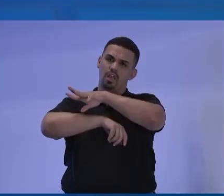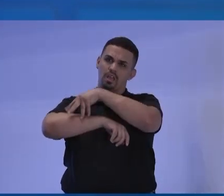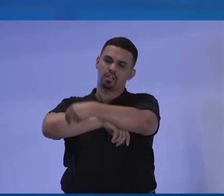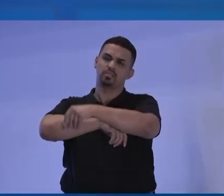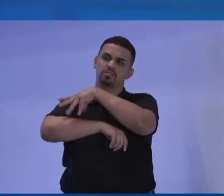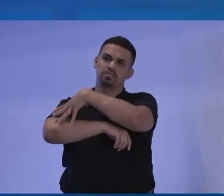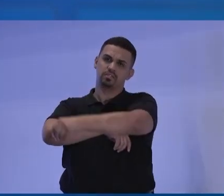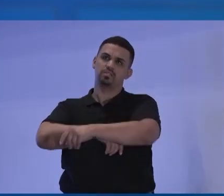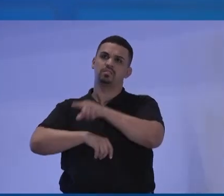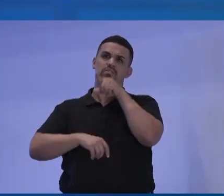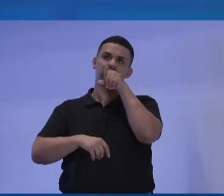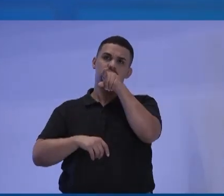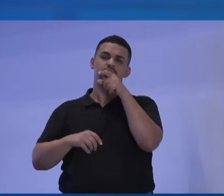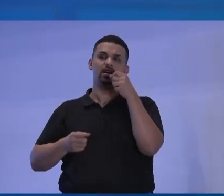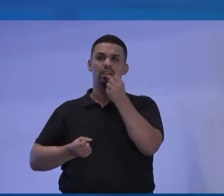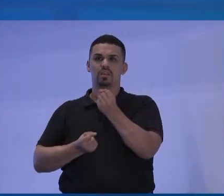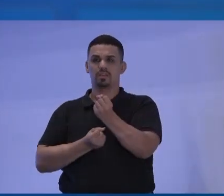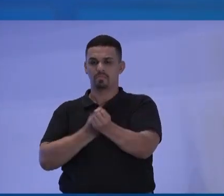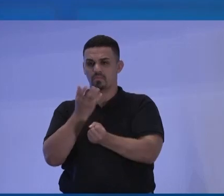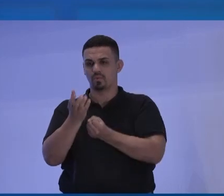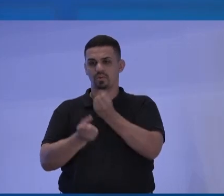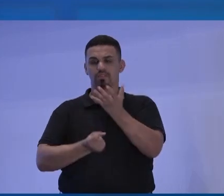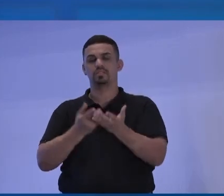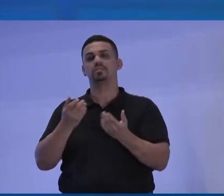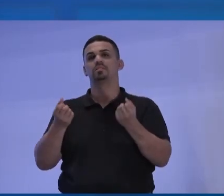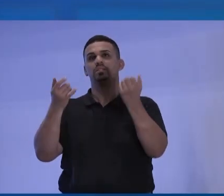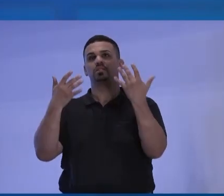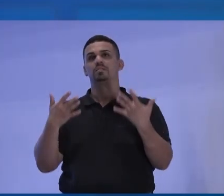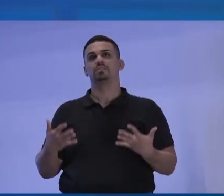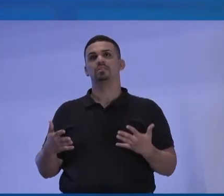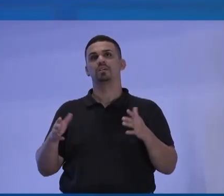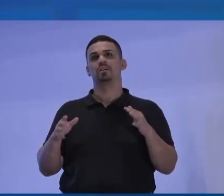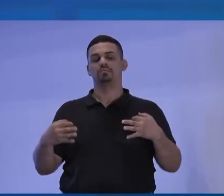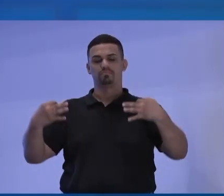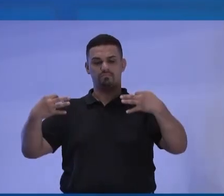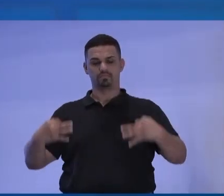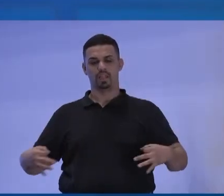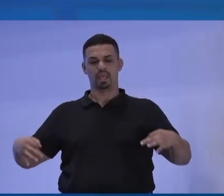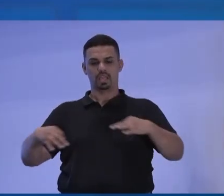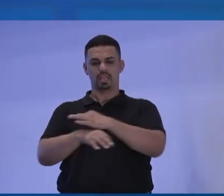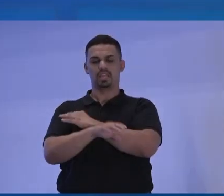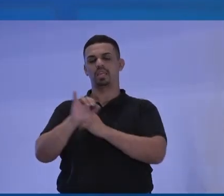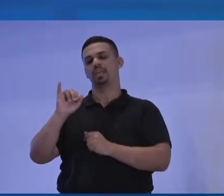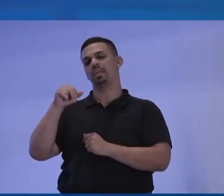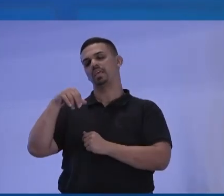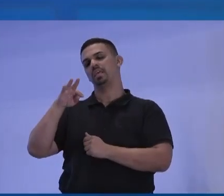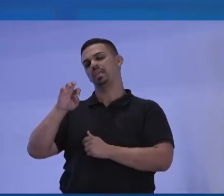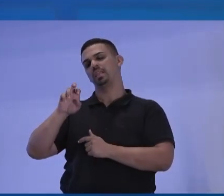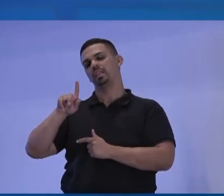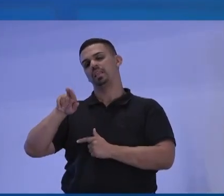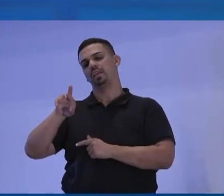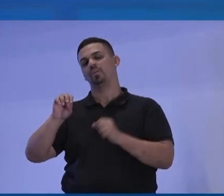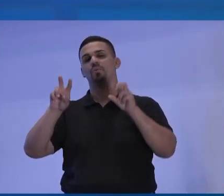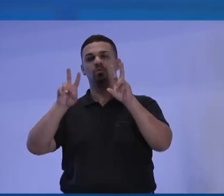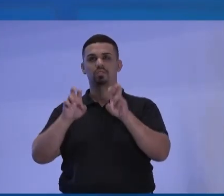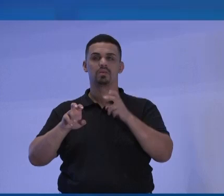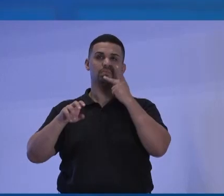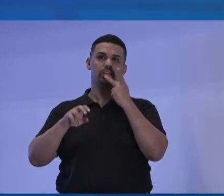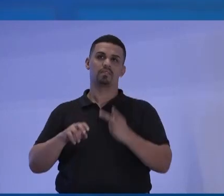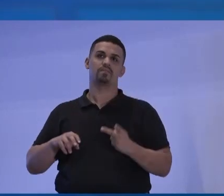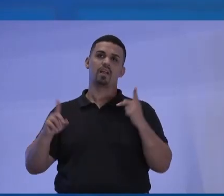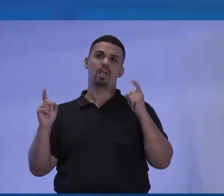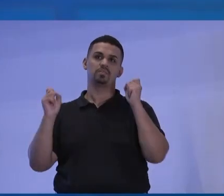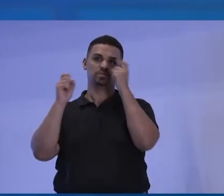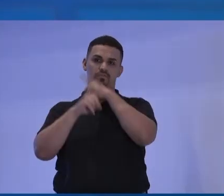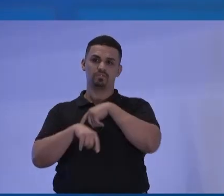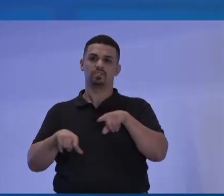é uma das poesias dele, chamada Íntegro, que fala um pouco dessa dificuldade